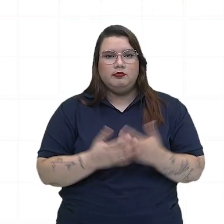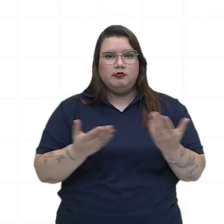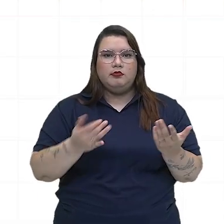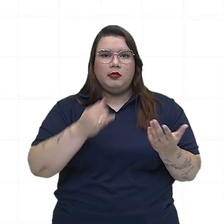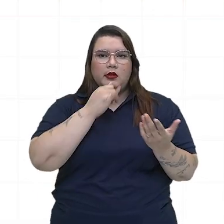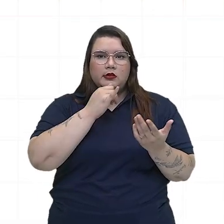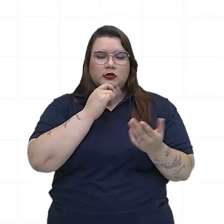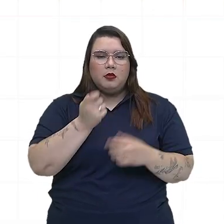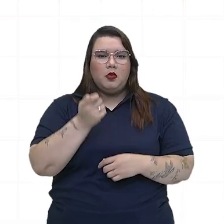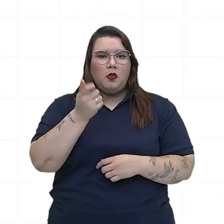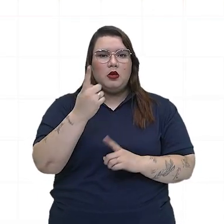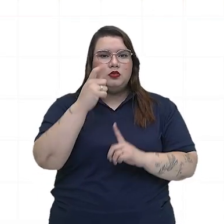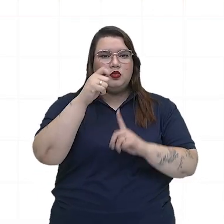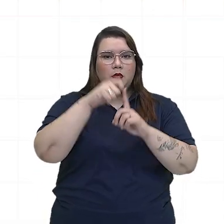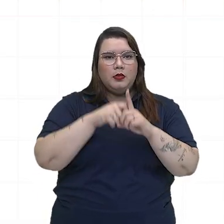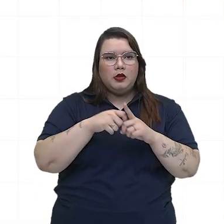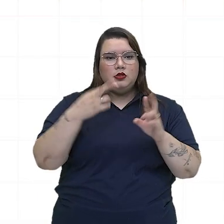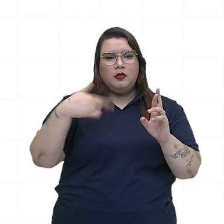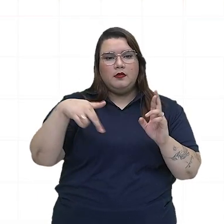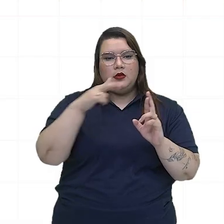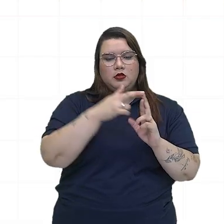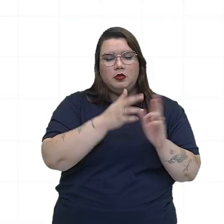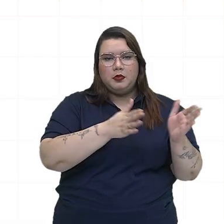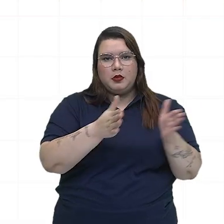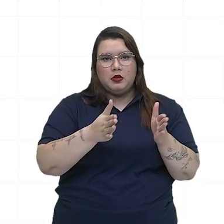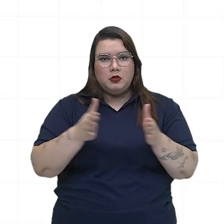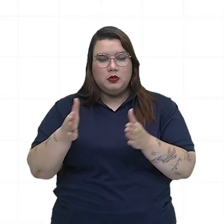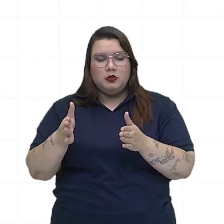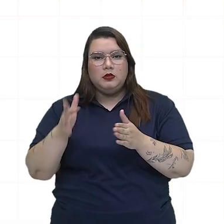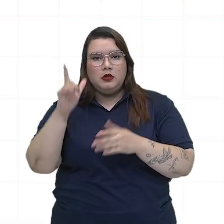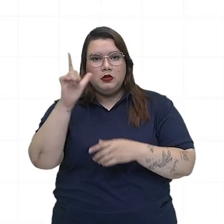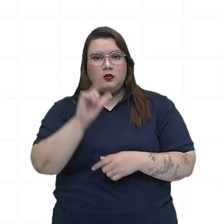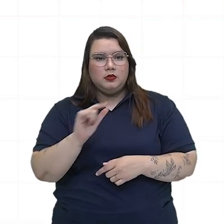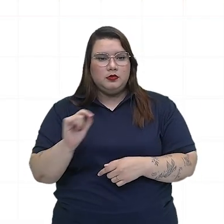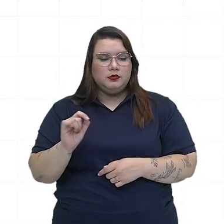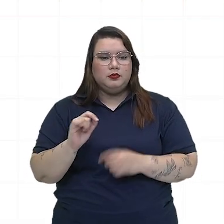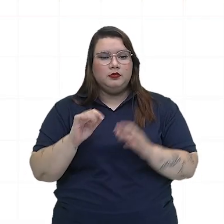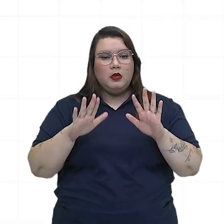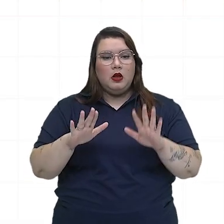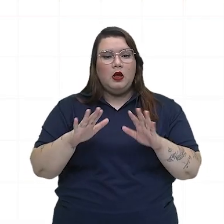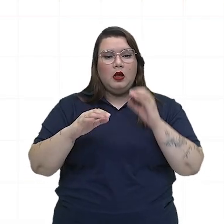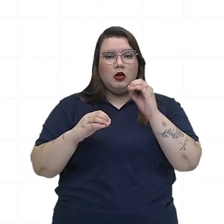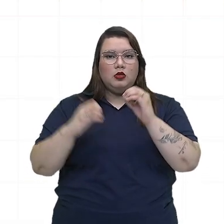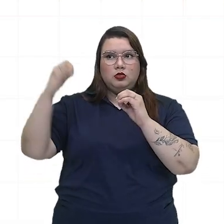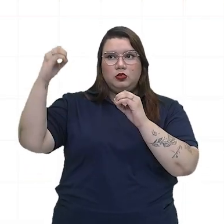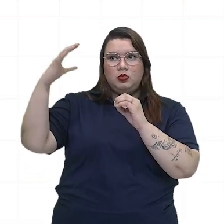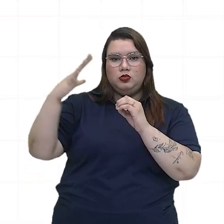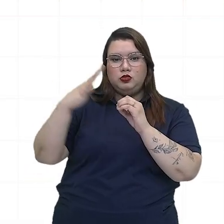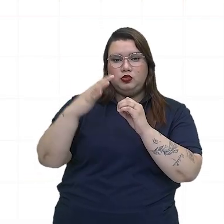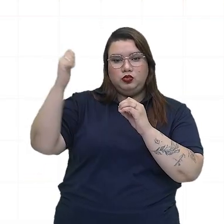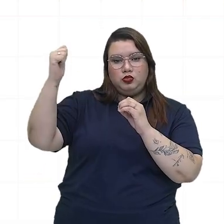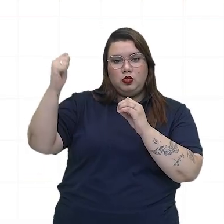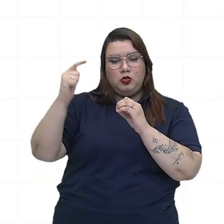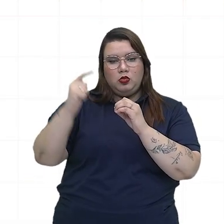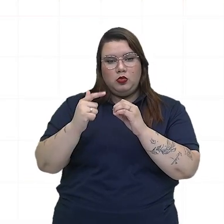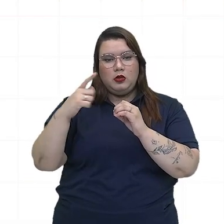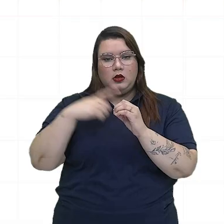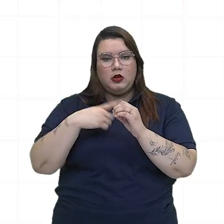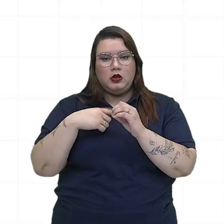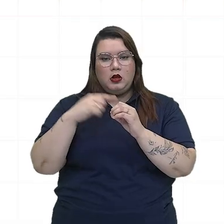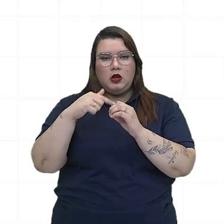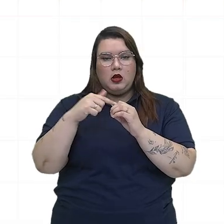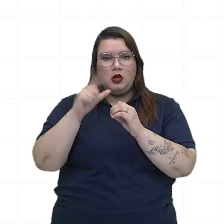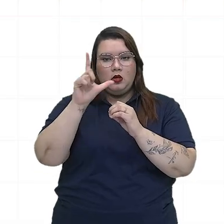A luz solar, que é refletida pela Lua, ela varia de intensidade conforme